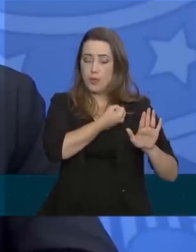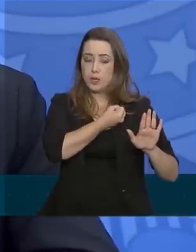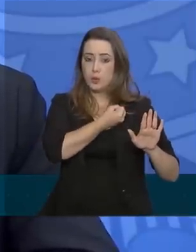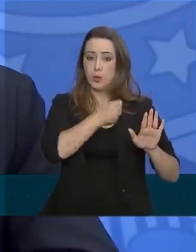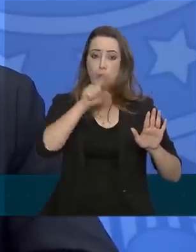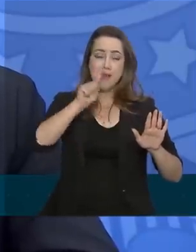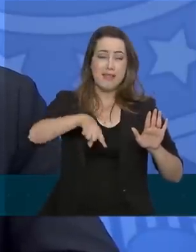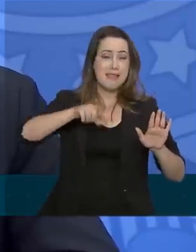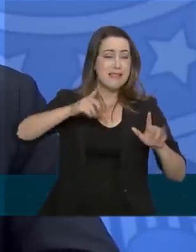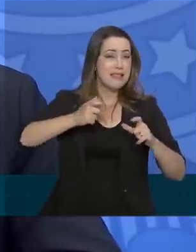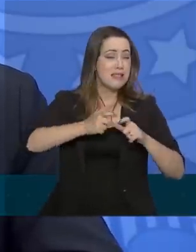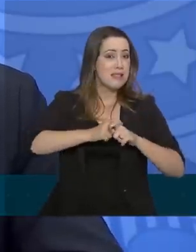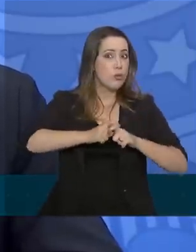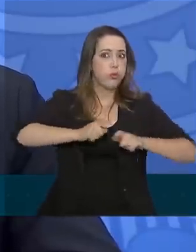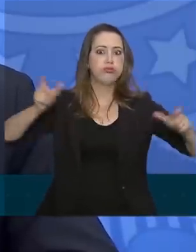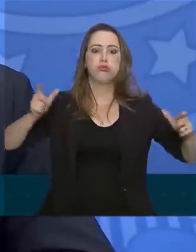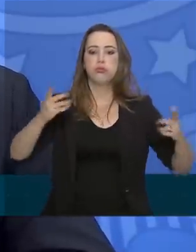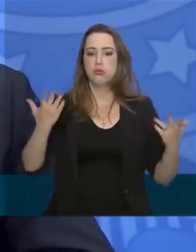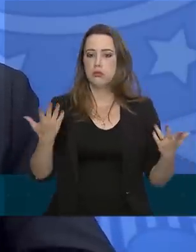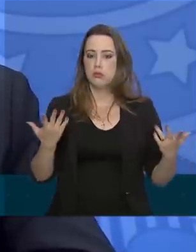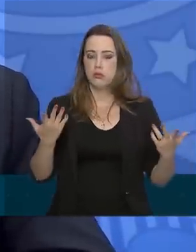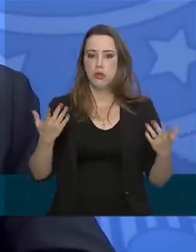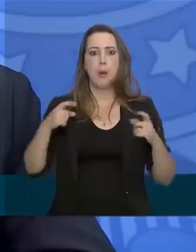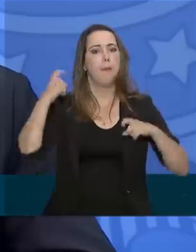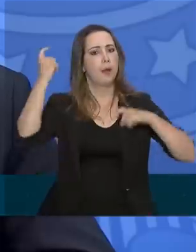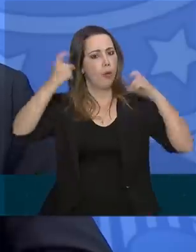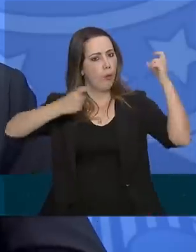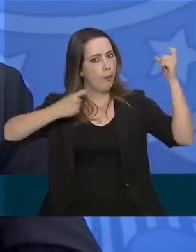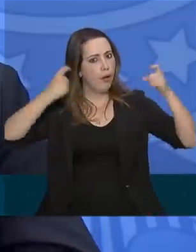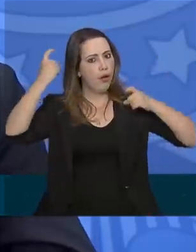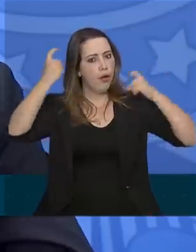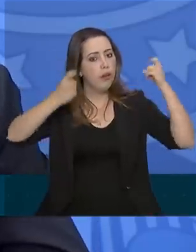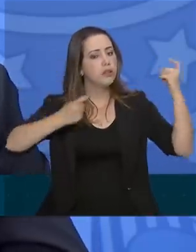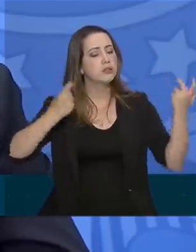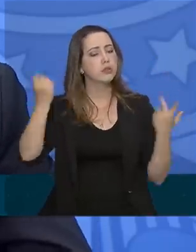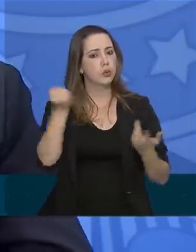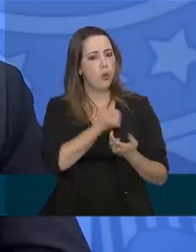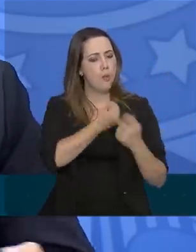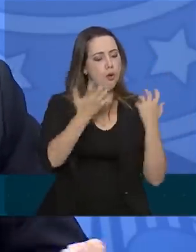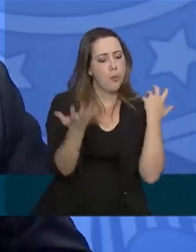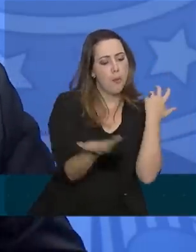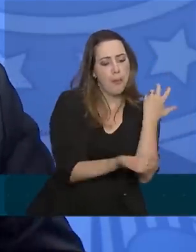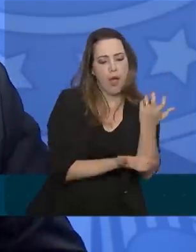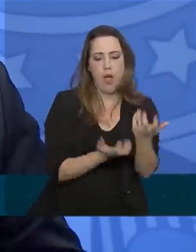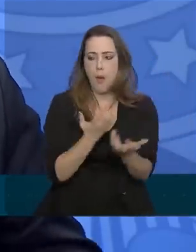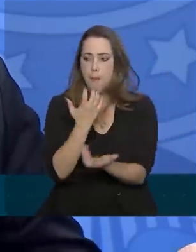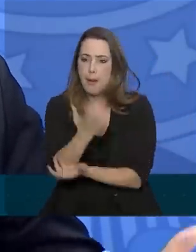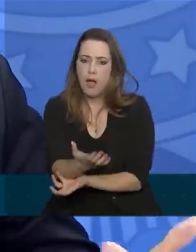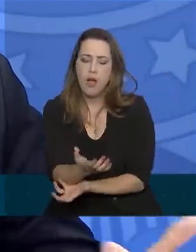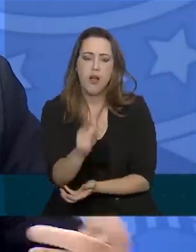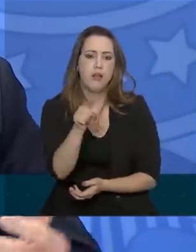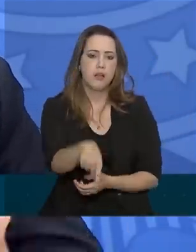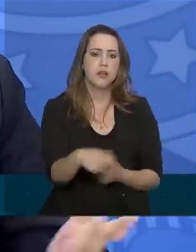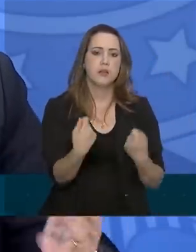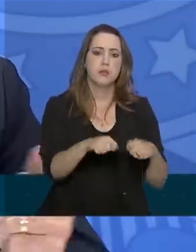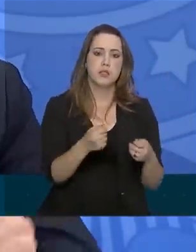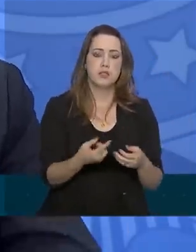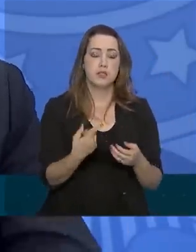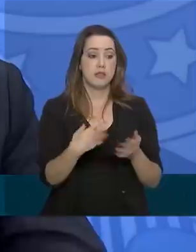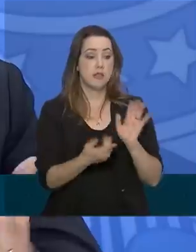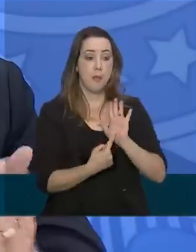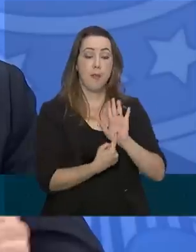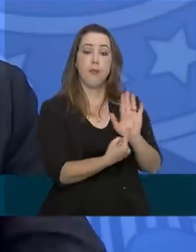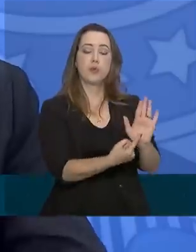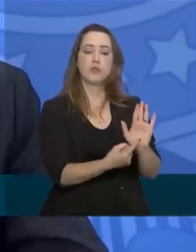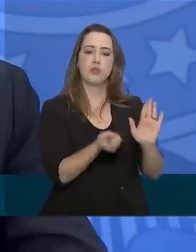é tão grande e tão preocupante querer ele devia levar diretamente esse número projeto para o ministro discutiu